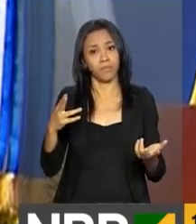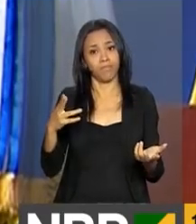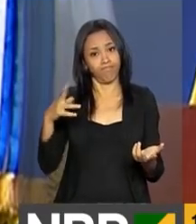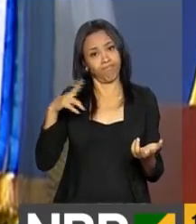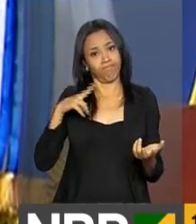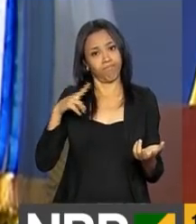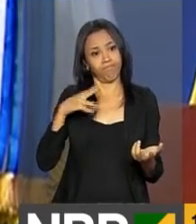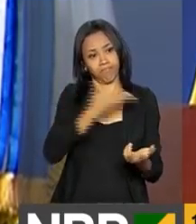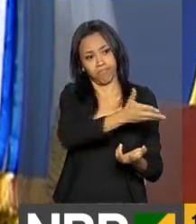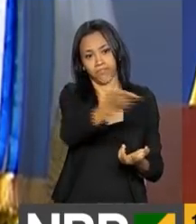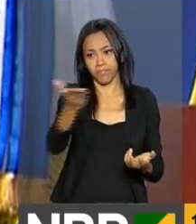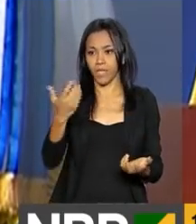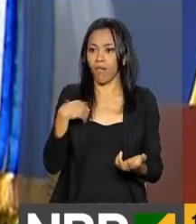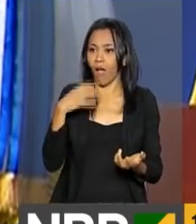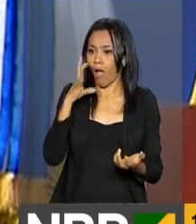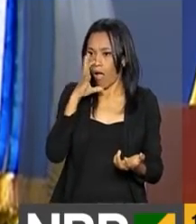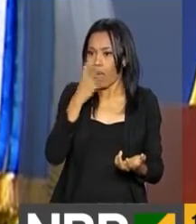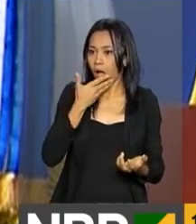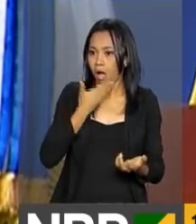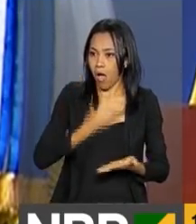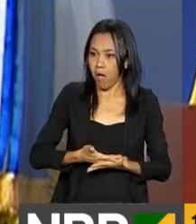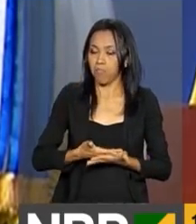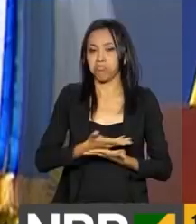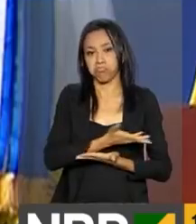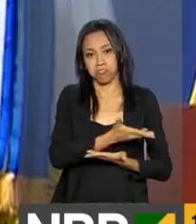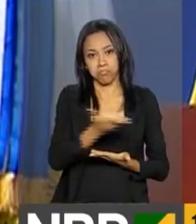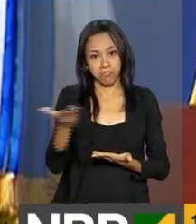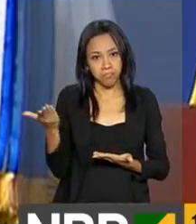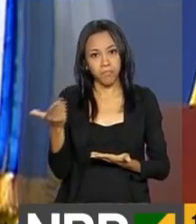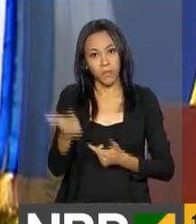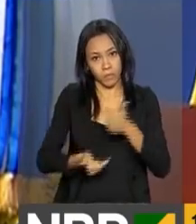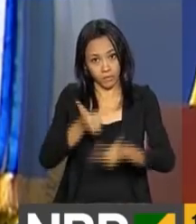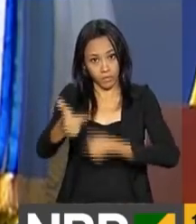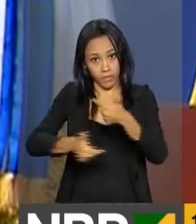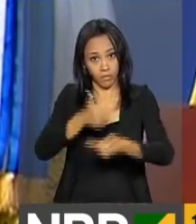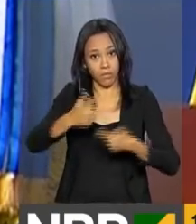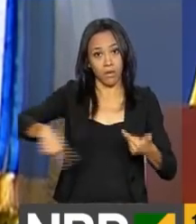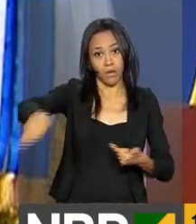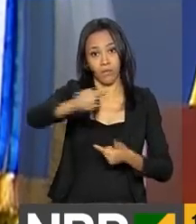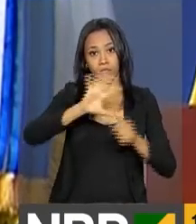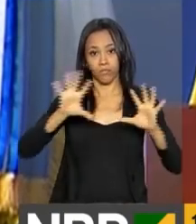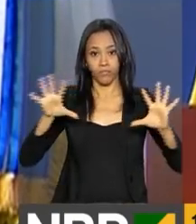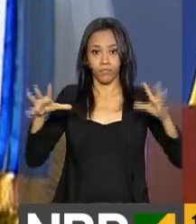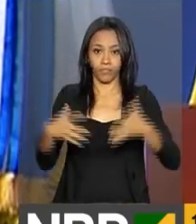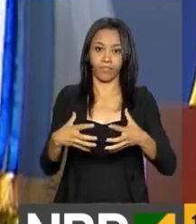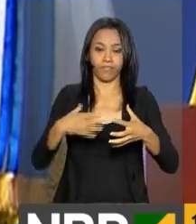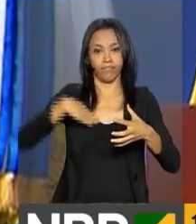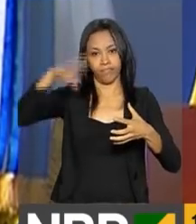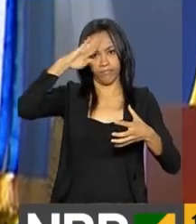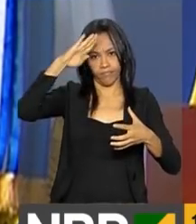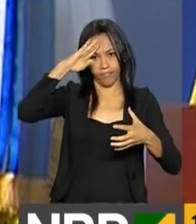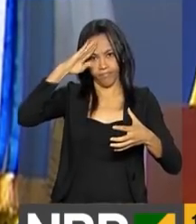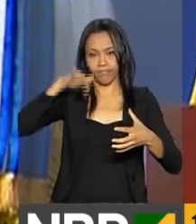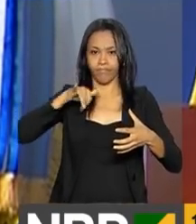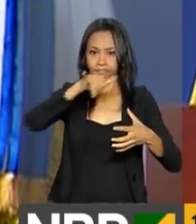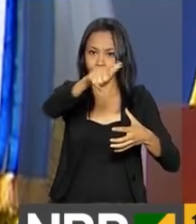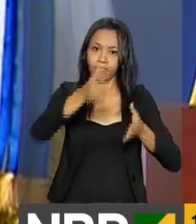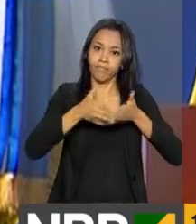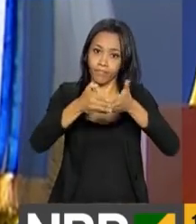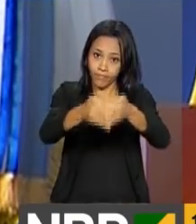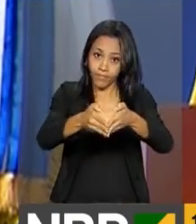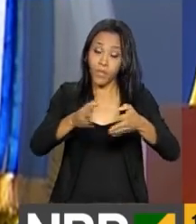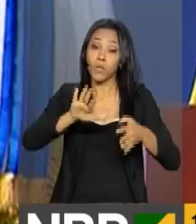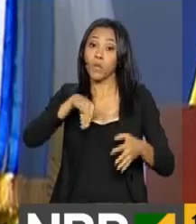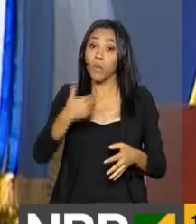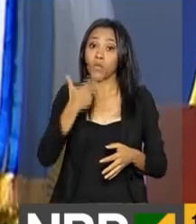da admiração que nós todos temos, brasileiros, pelo desempenho das Forças Armadas no Brasil. E quando eu uso